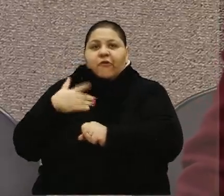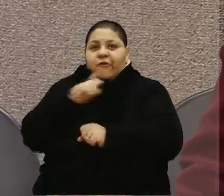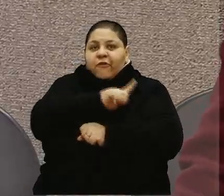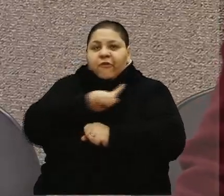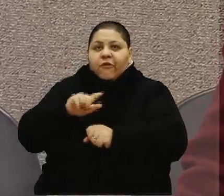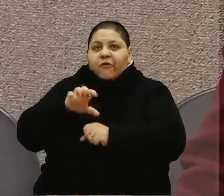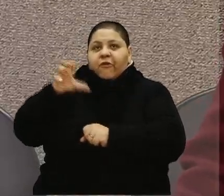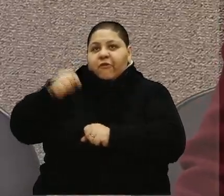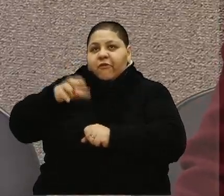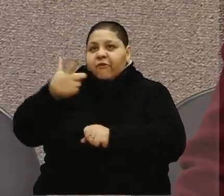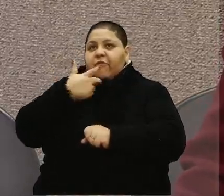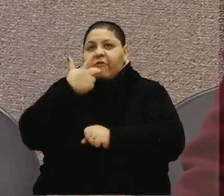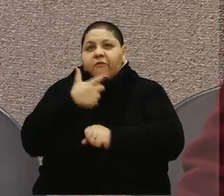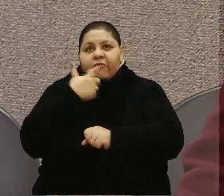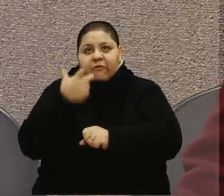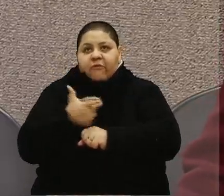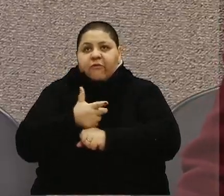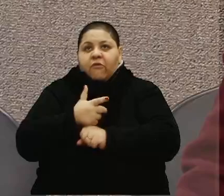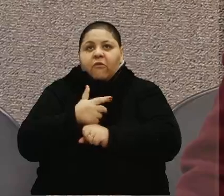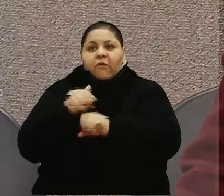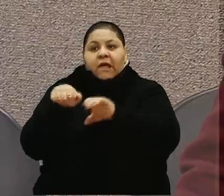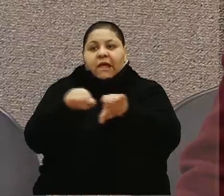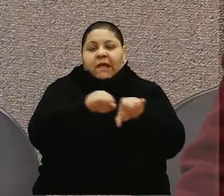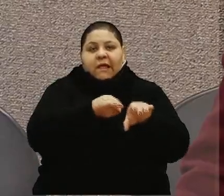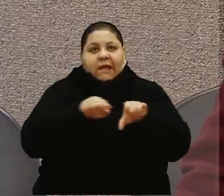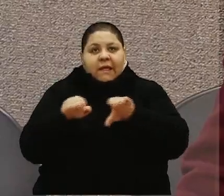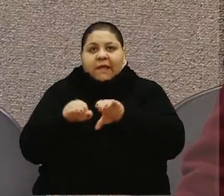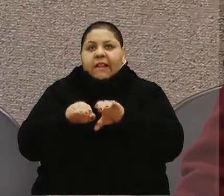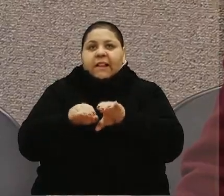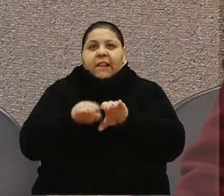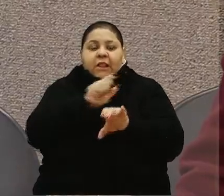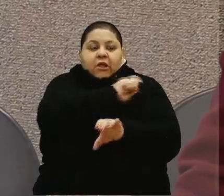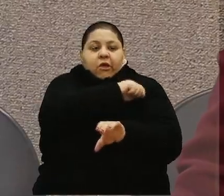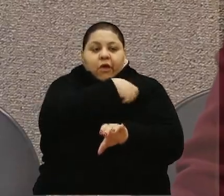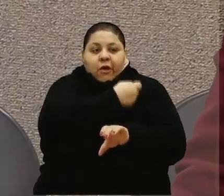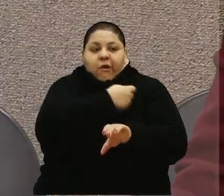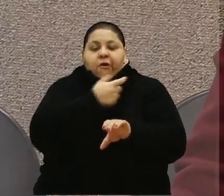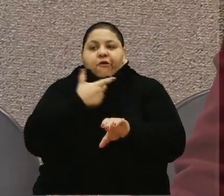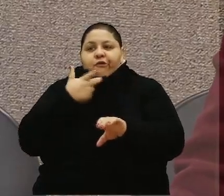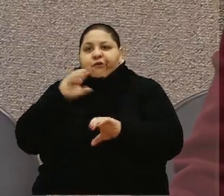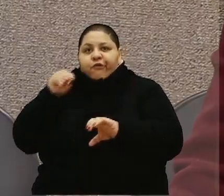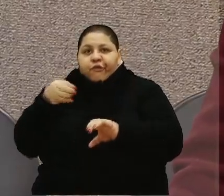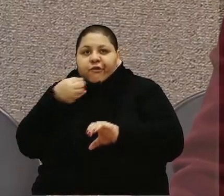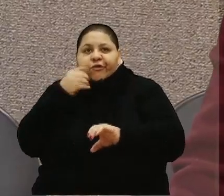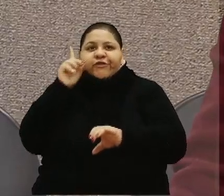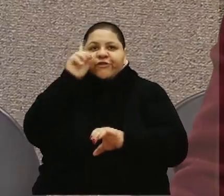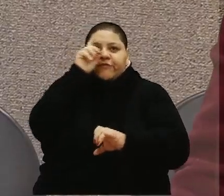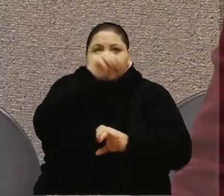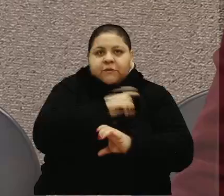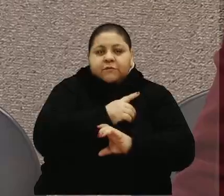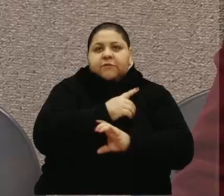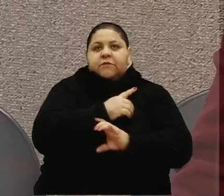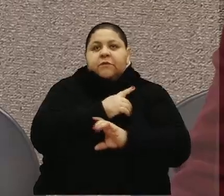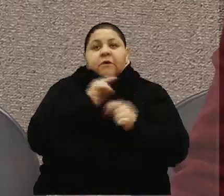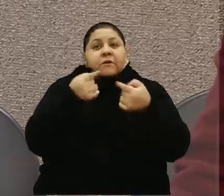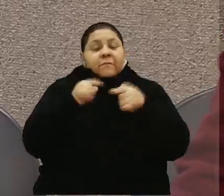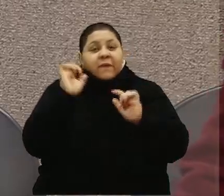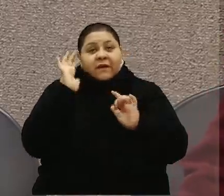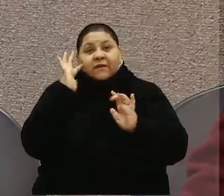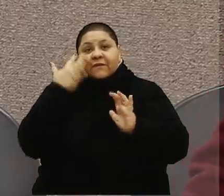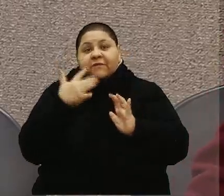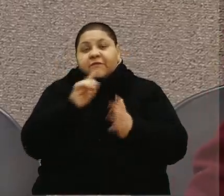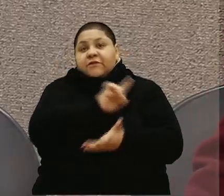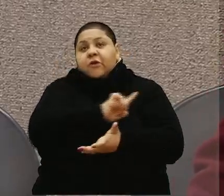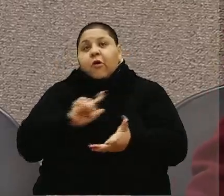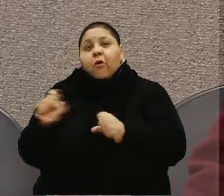Eduardo Leite é falar sobre equilíbrio fiscal, falar sobre a possibilidade difícil, mas que acontece do